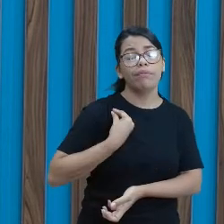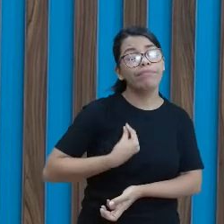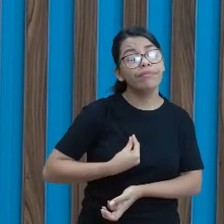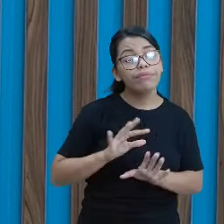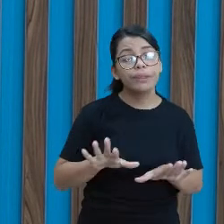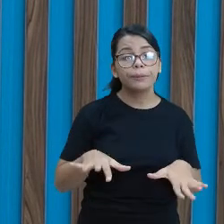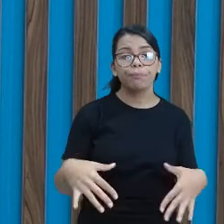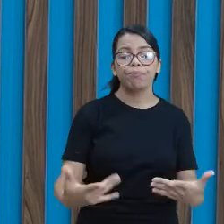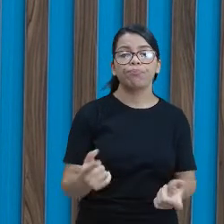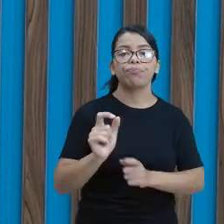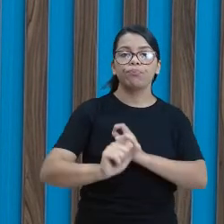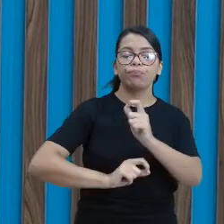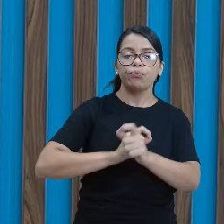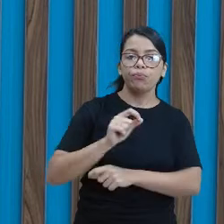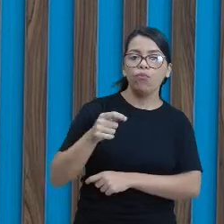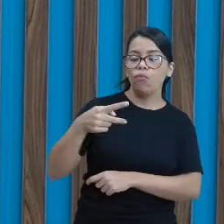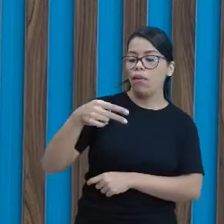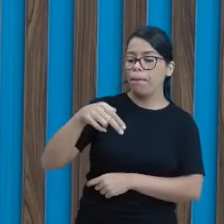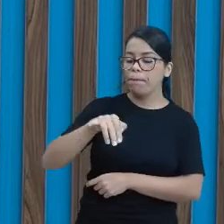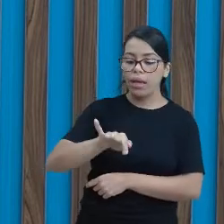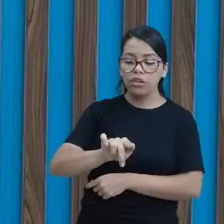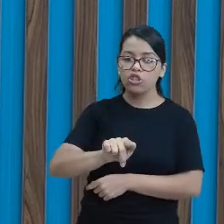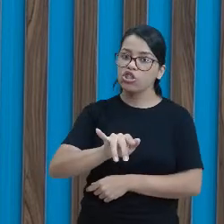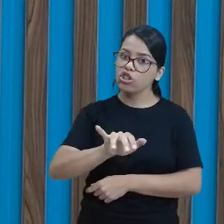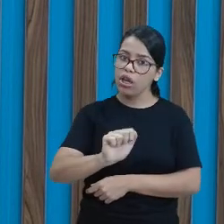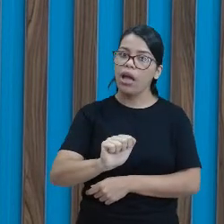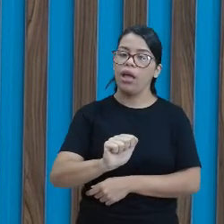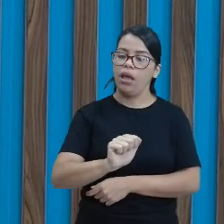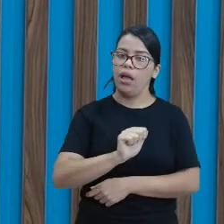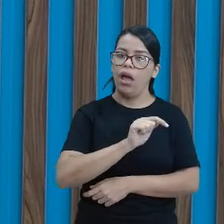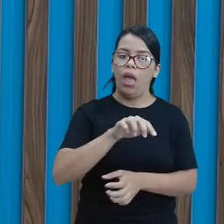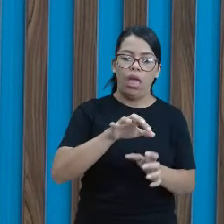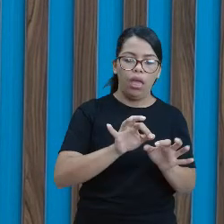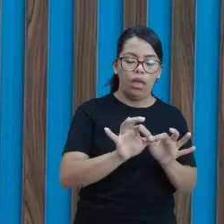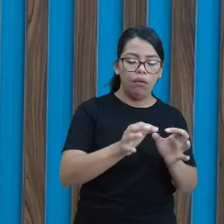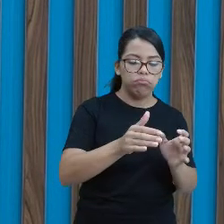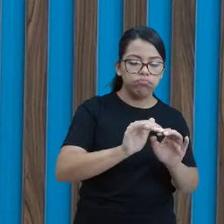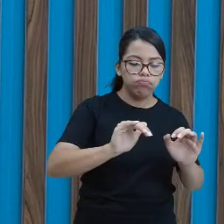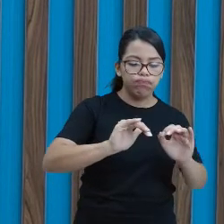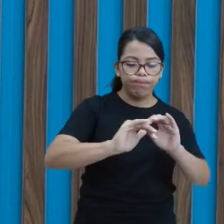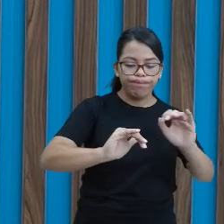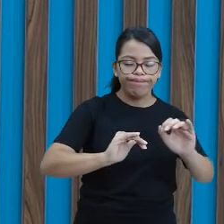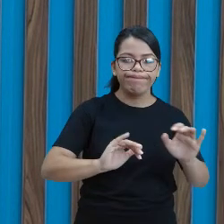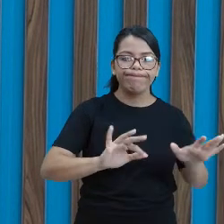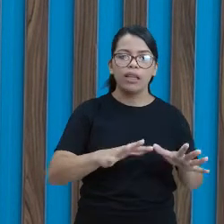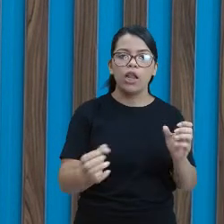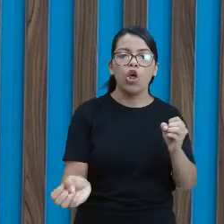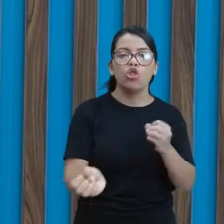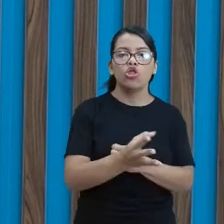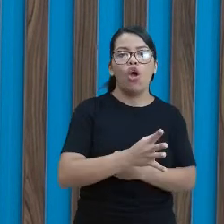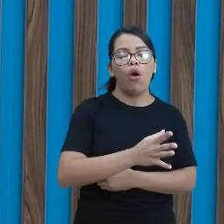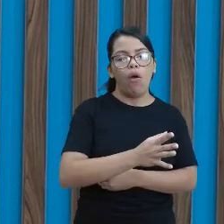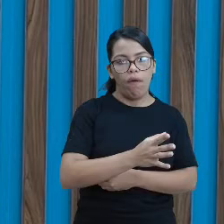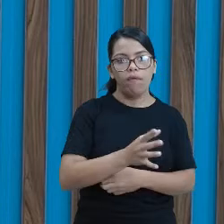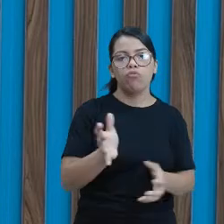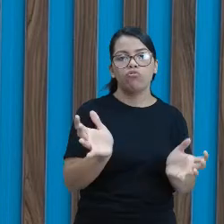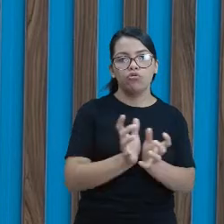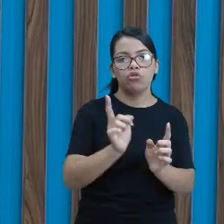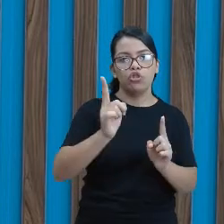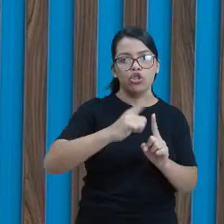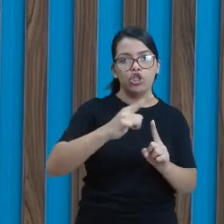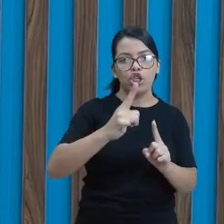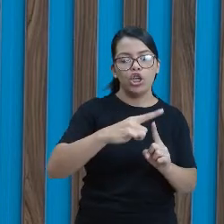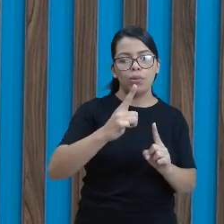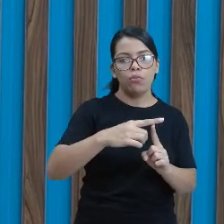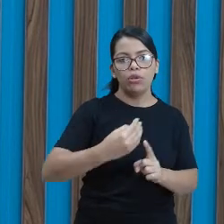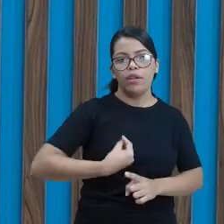só o distanciamento, mas também a questão dessas novas espécies que se formaram. E aí você dá uma informação